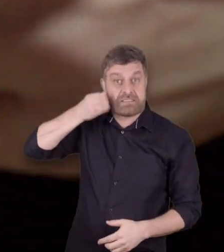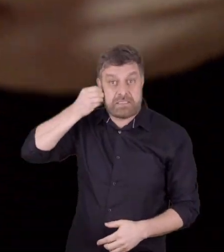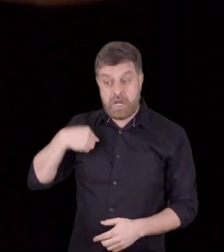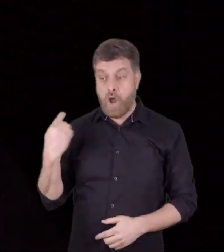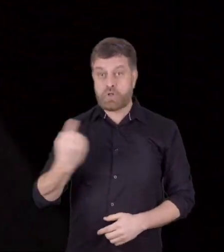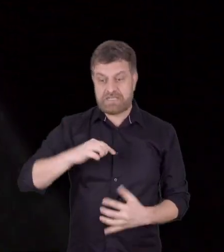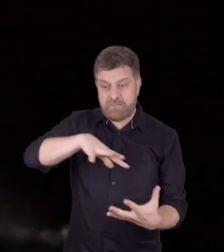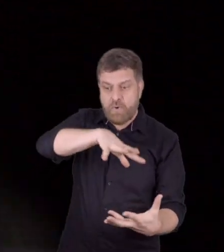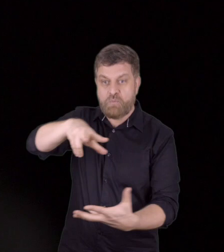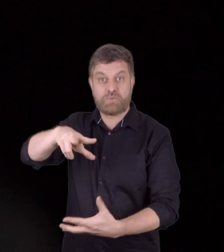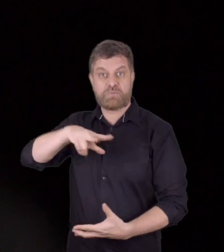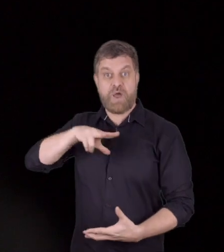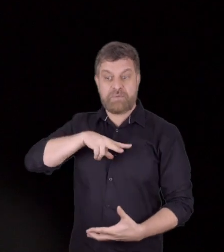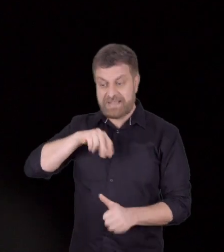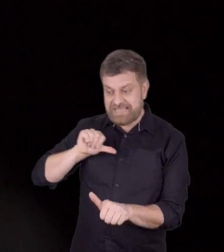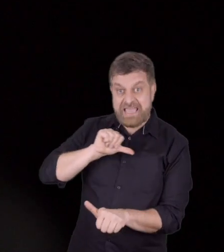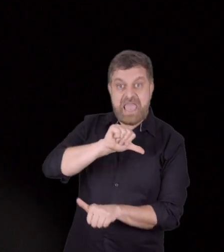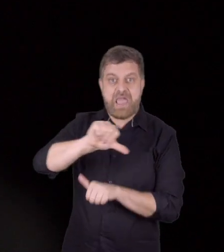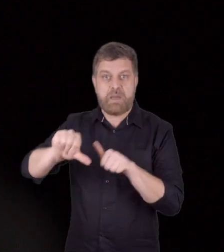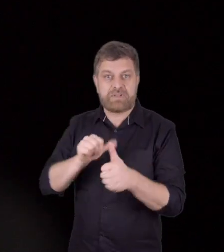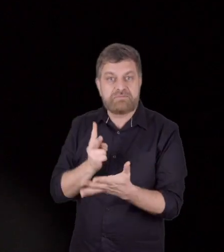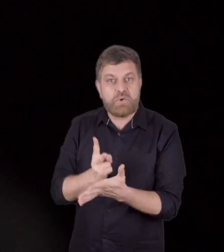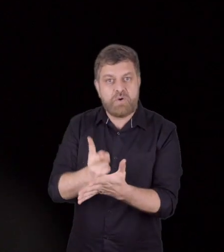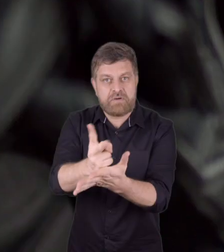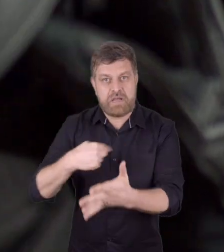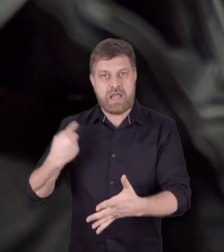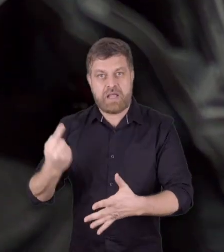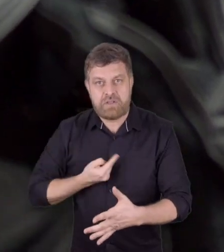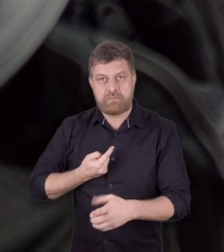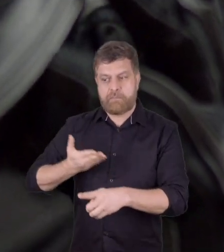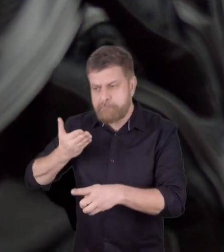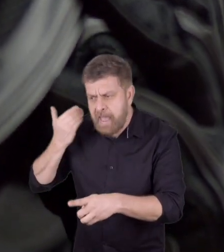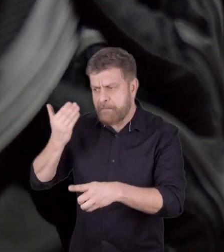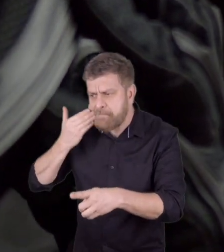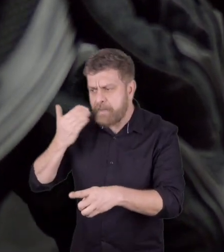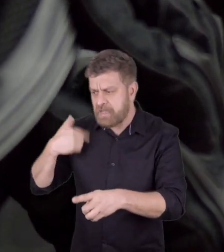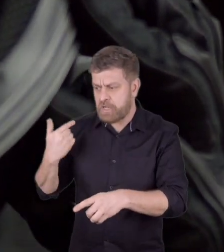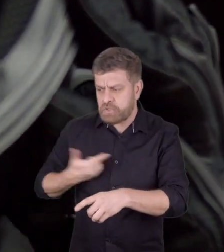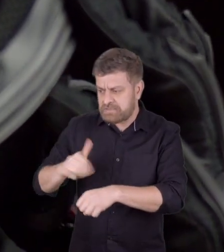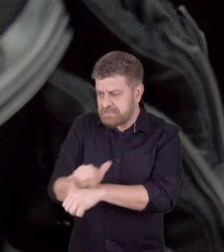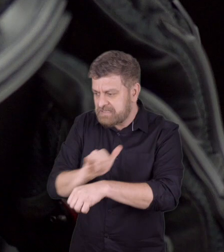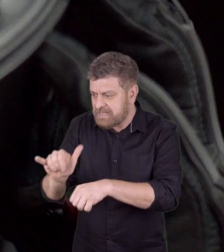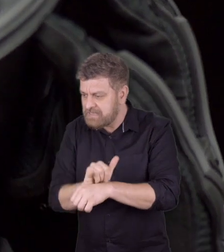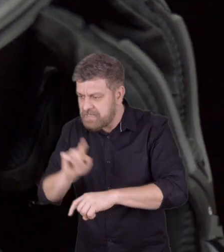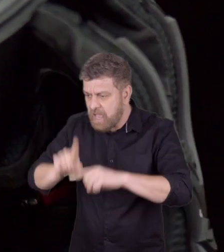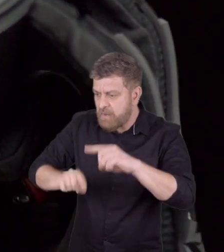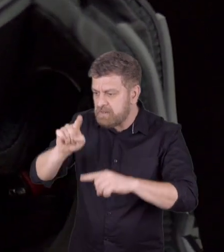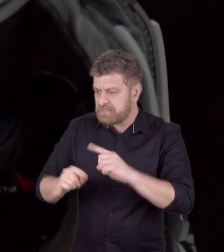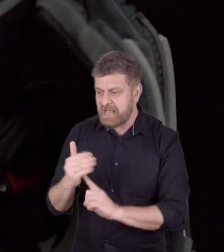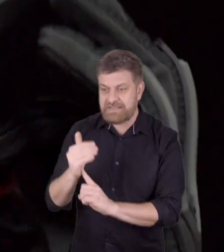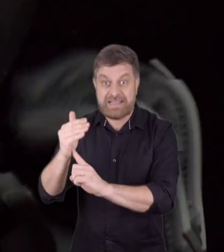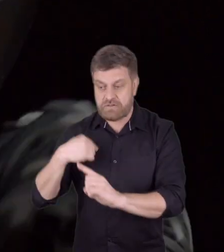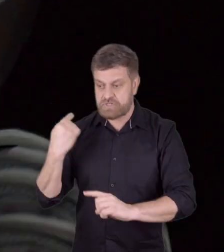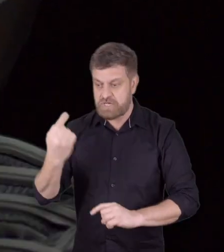um mundo próprio flexível. Nós podemos, cumulativamente, pela nossa própria ação, pelo enriquecimento de objetos técnicos no